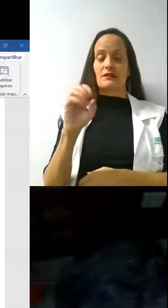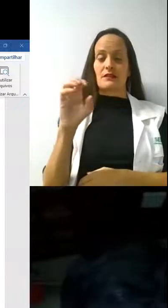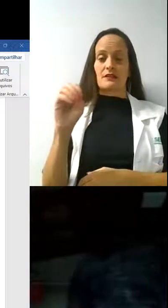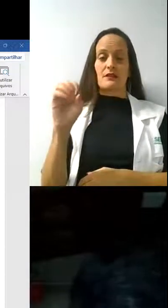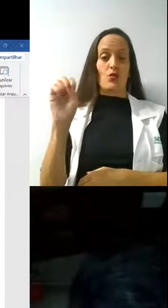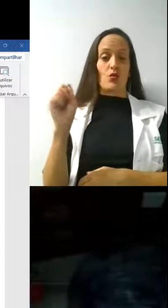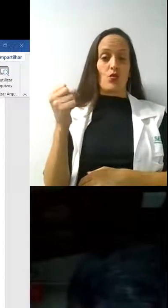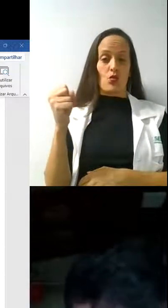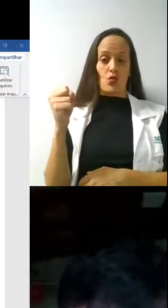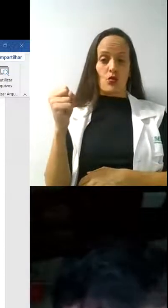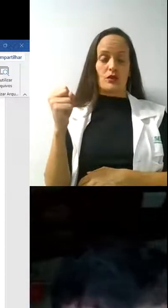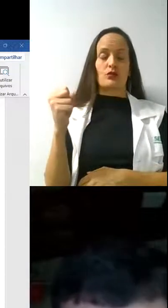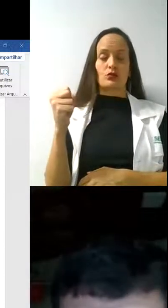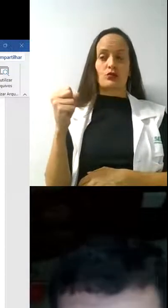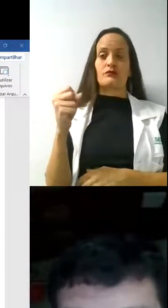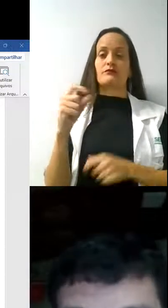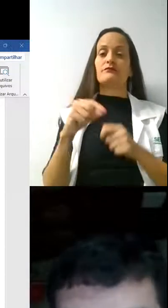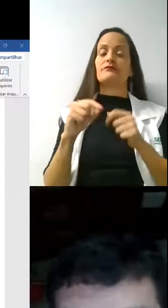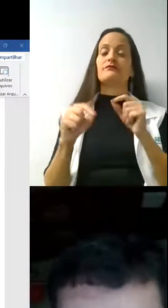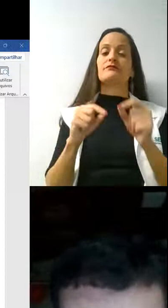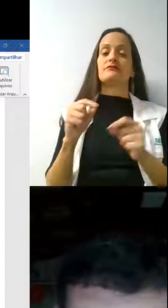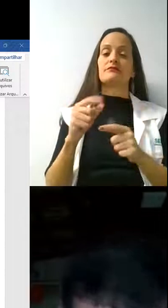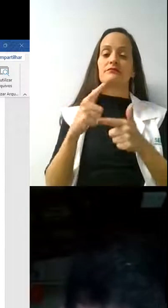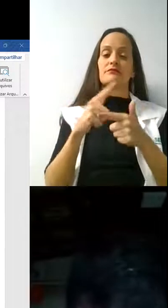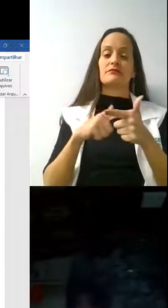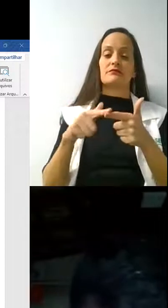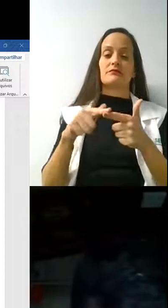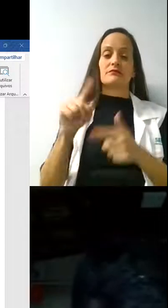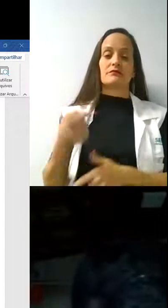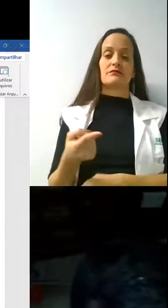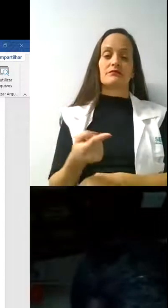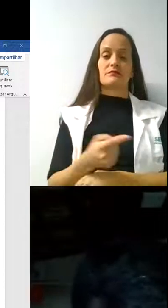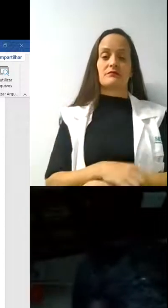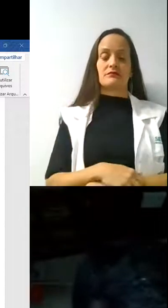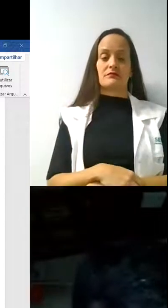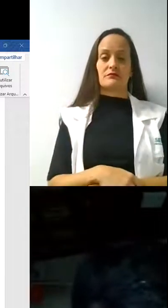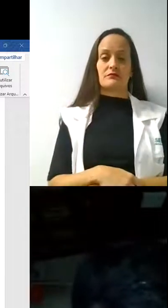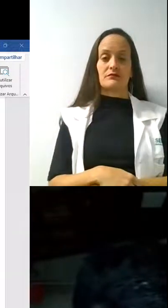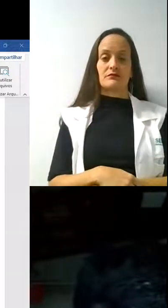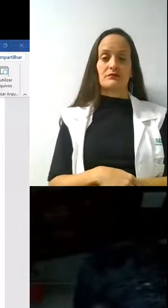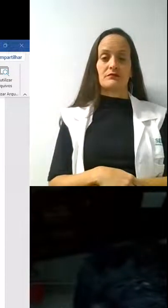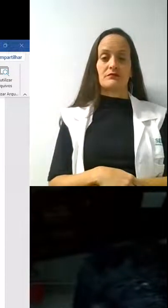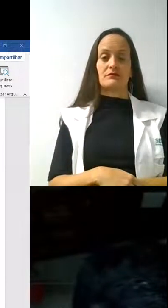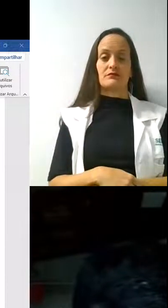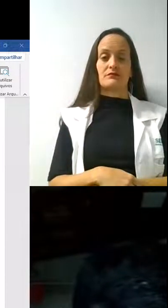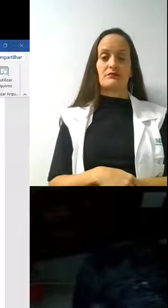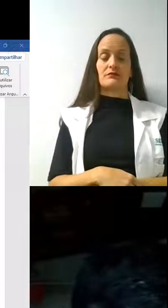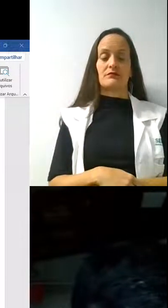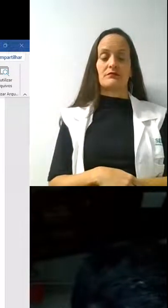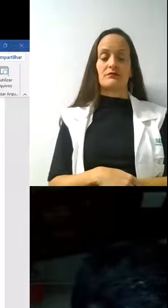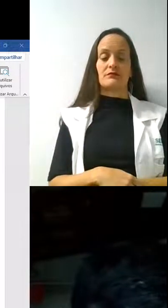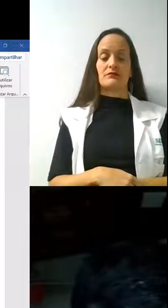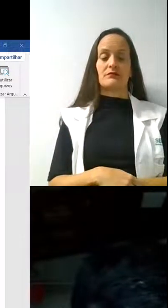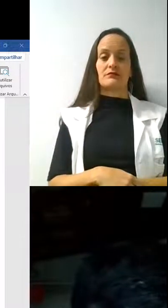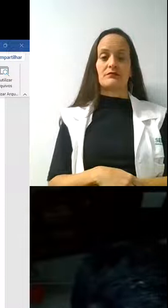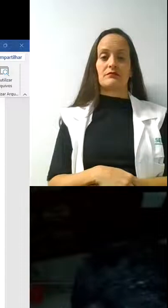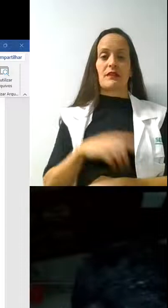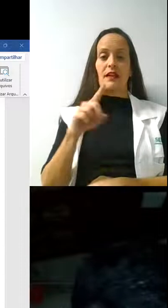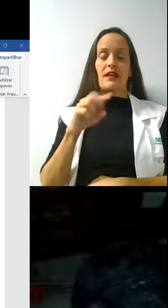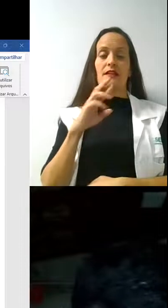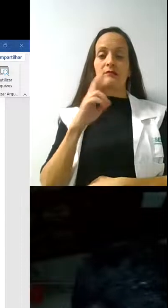0,008, que é o valor que eu tenho em metros, e faço o quê? Divido por 1000, para mim saber quanto que é o valor em quilômetros. Tá